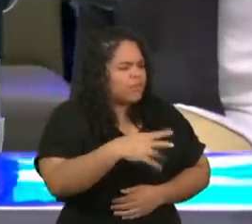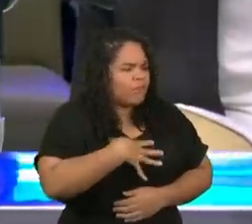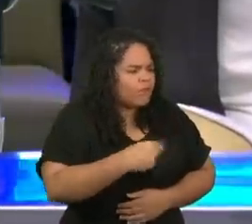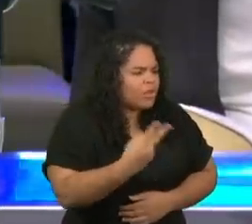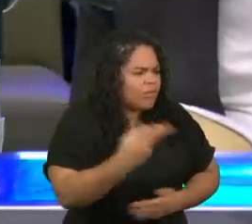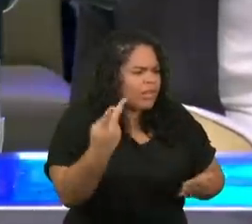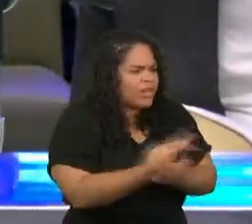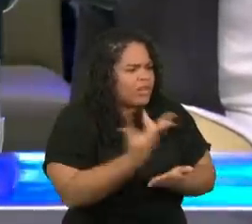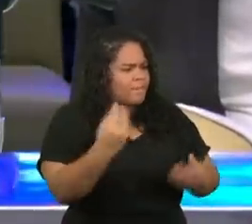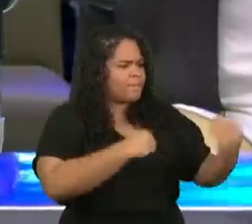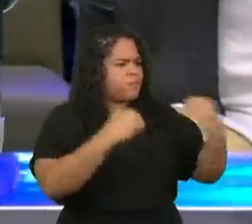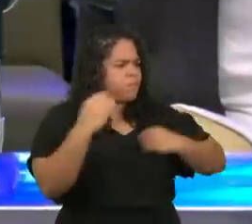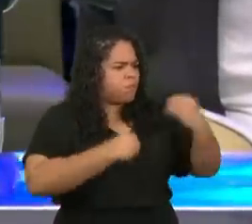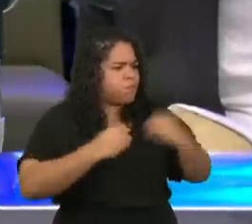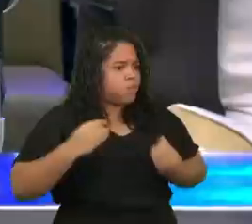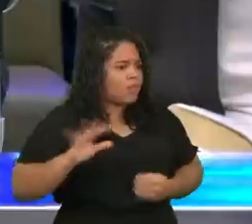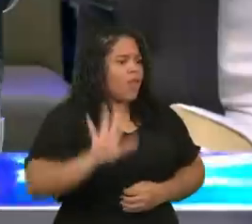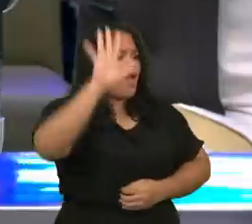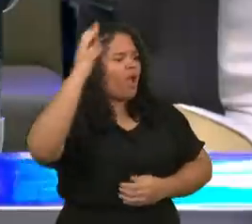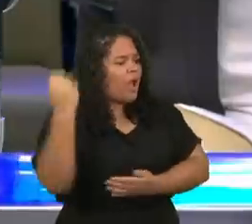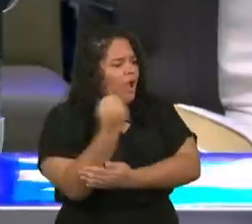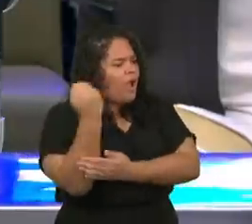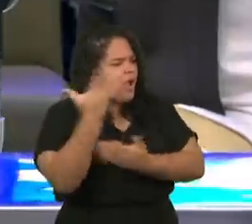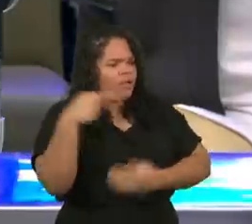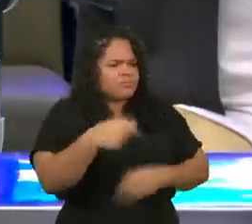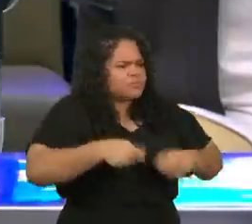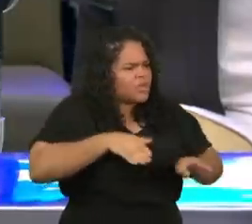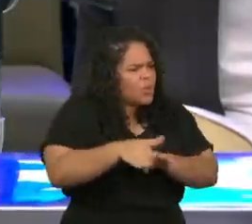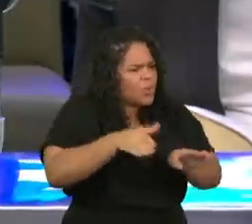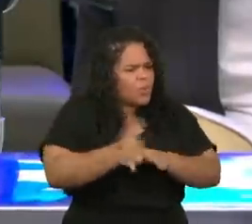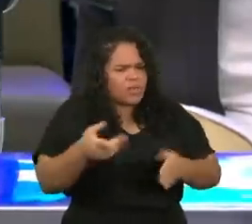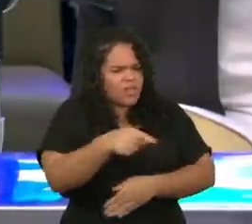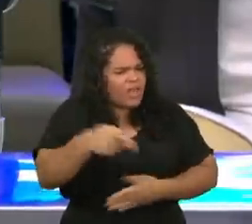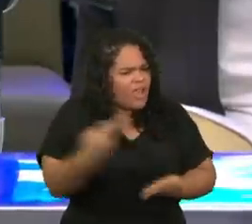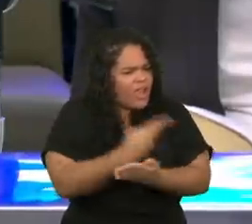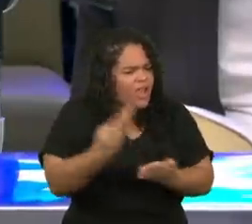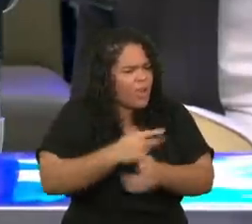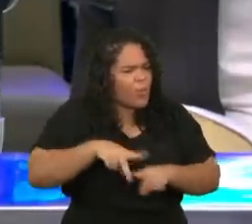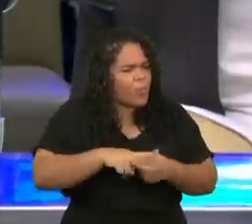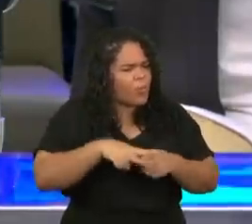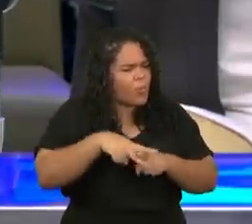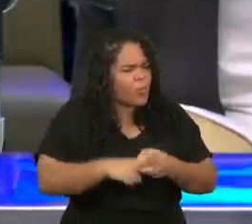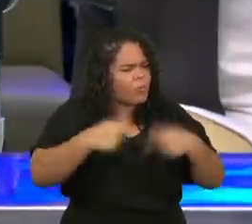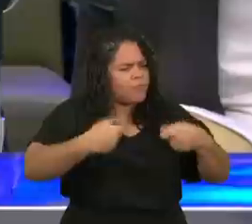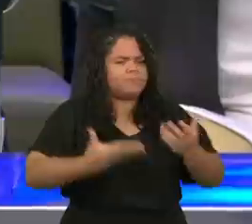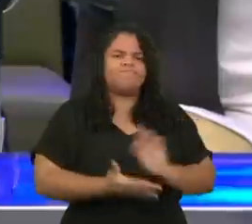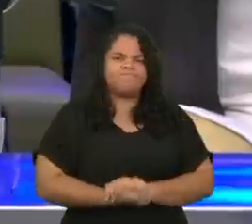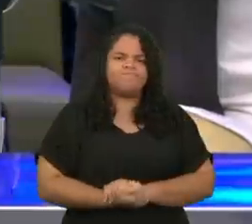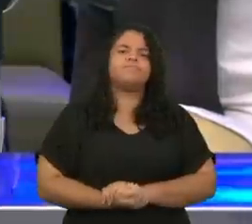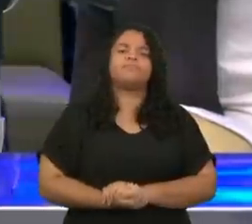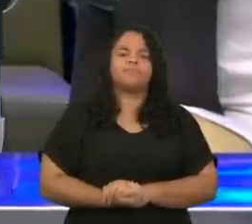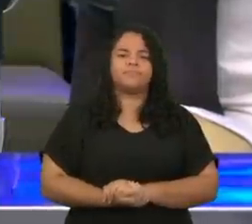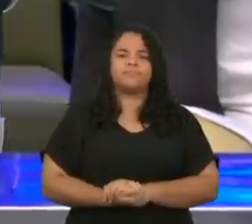o senhor revela-se a Samuel e manda uma